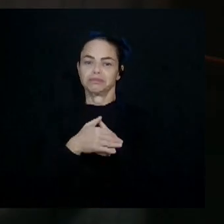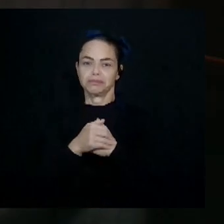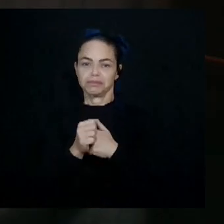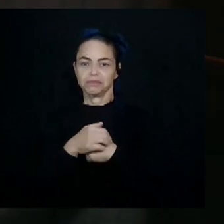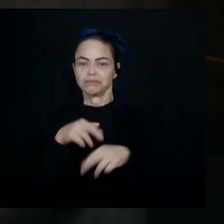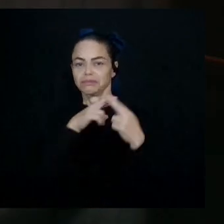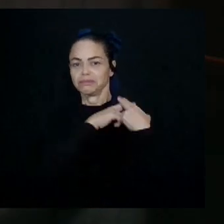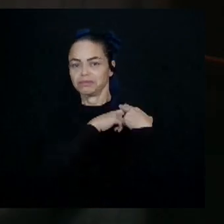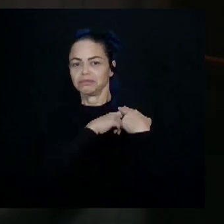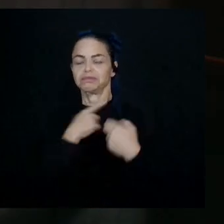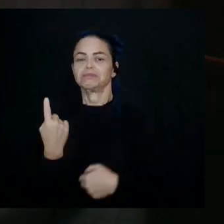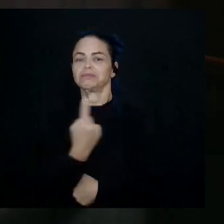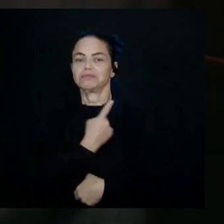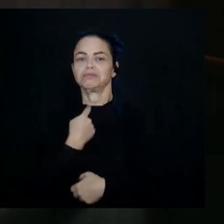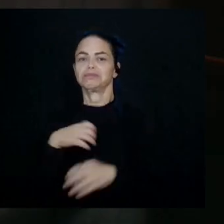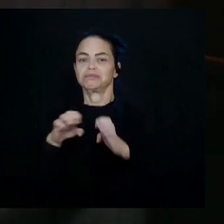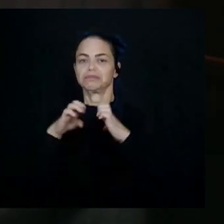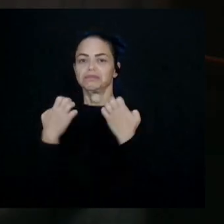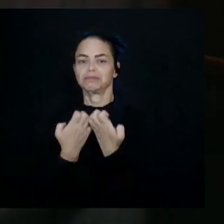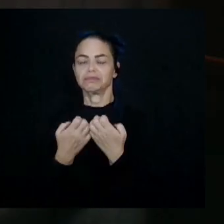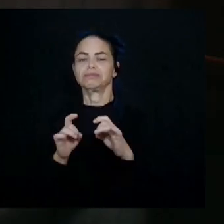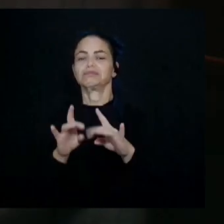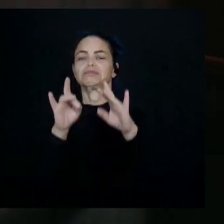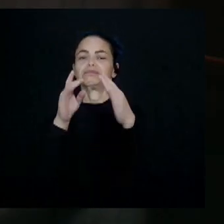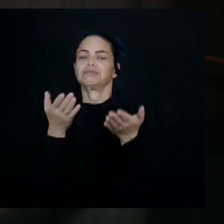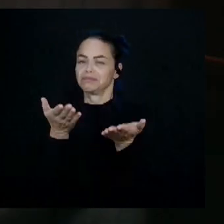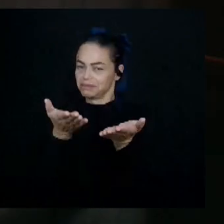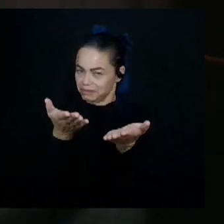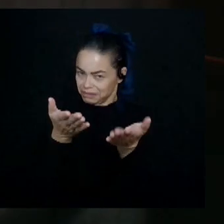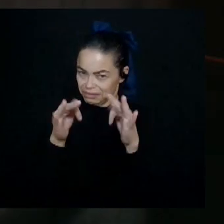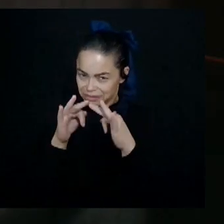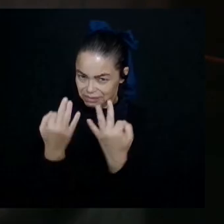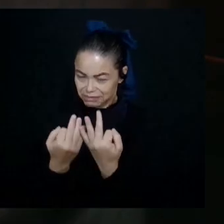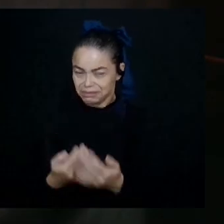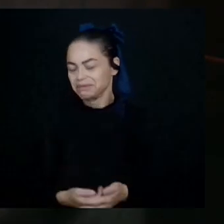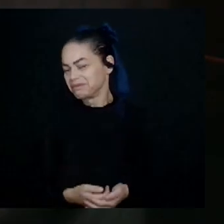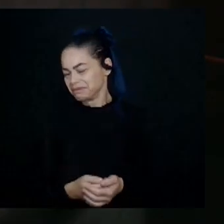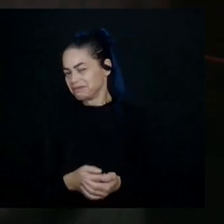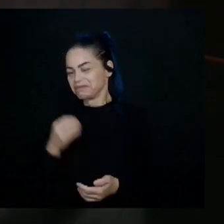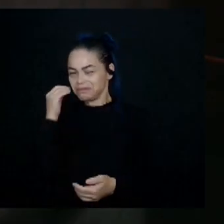da nossa equipe, especialmente para você e sua família. Então, beijo